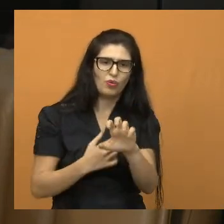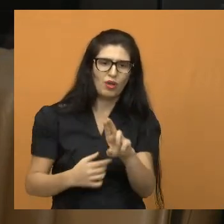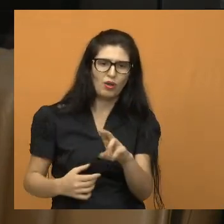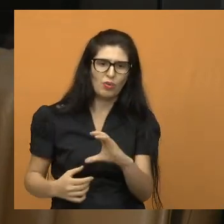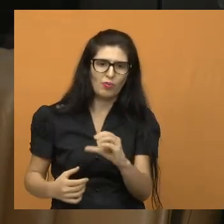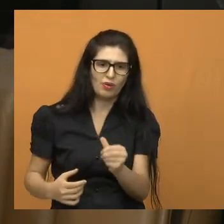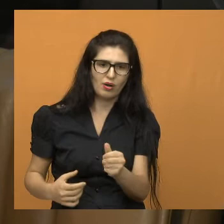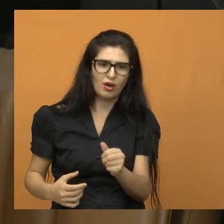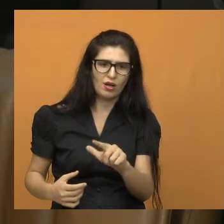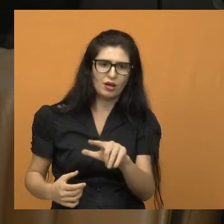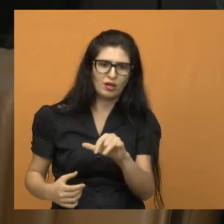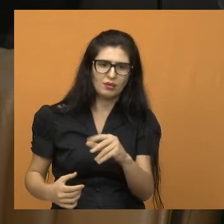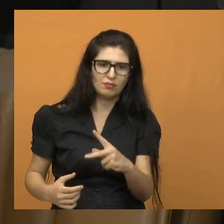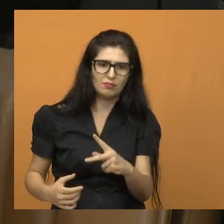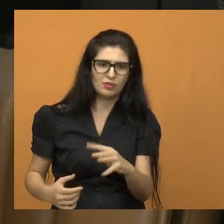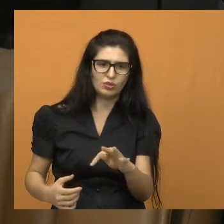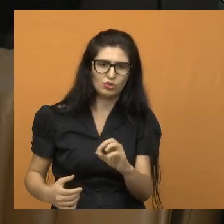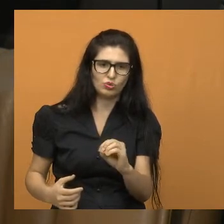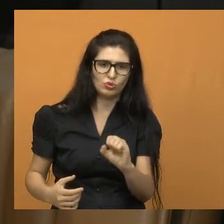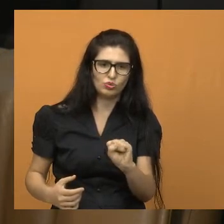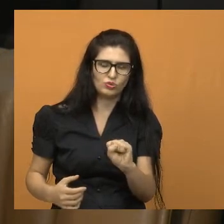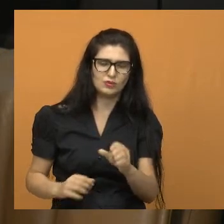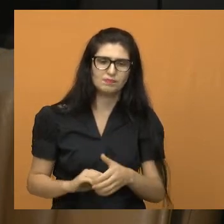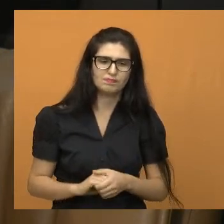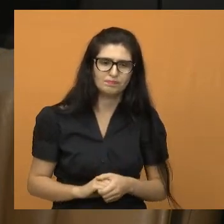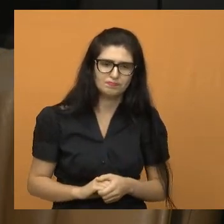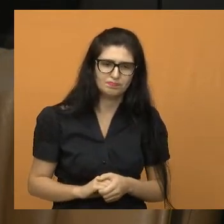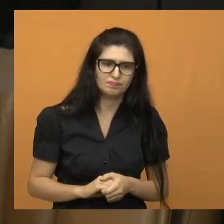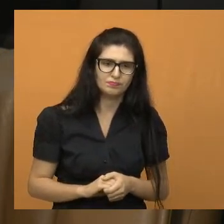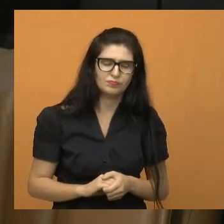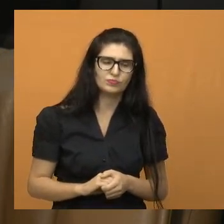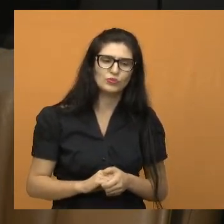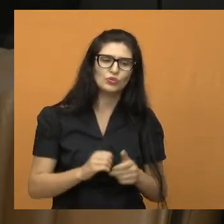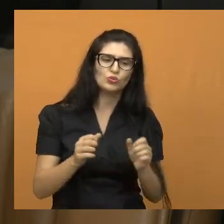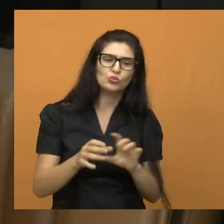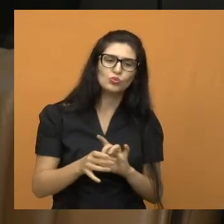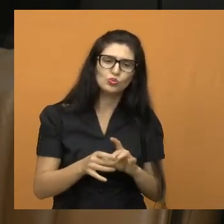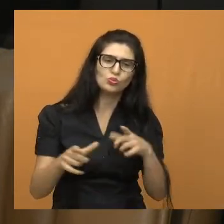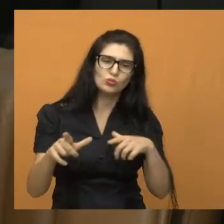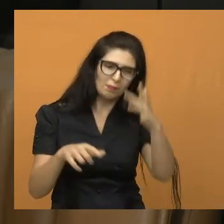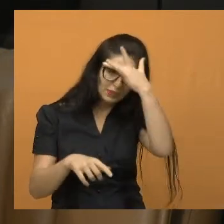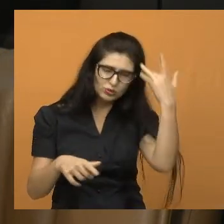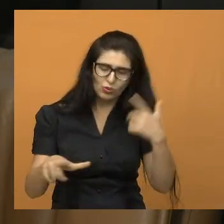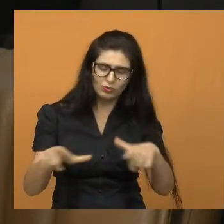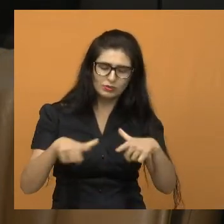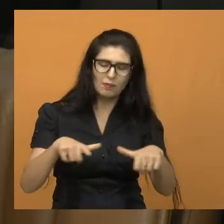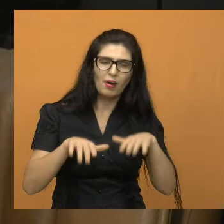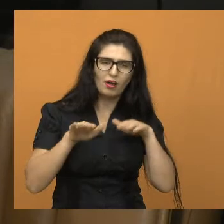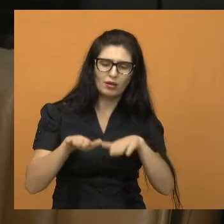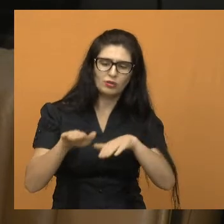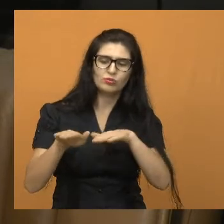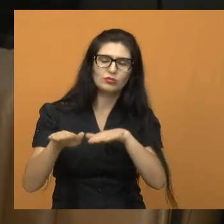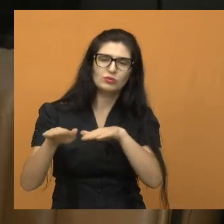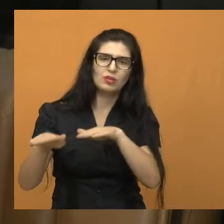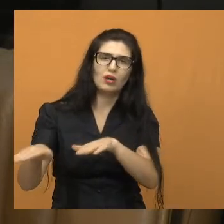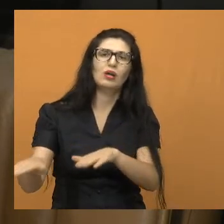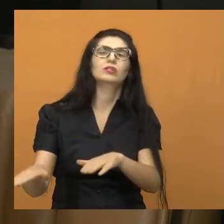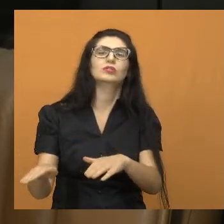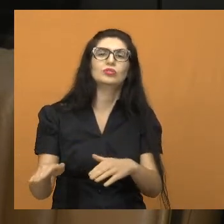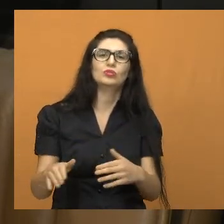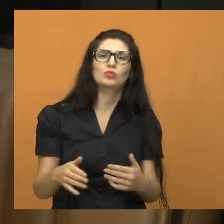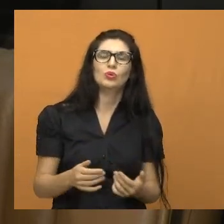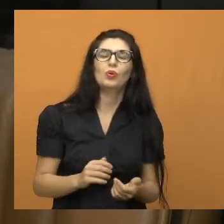um momento com os agentes de trânsito, a gerente de educação de trânsito, para tratar esse